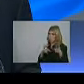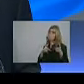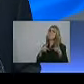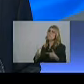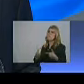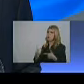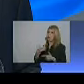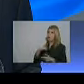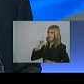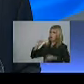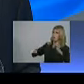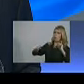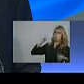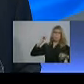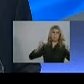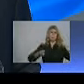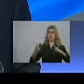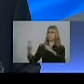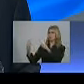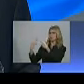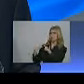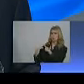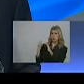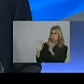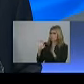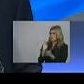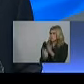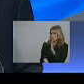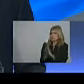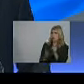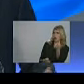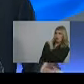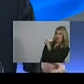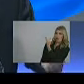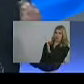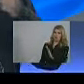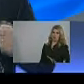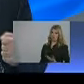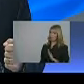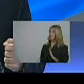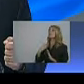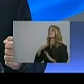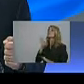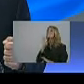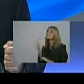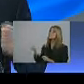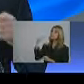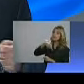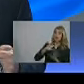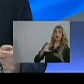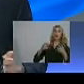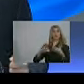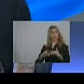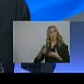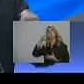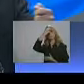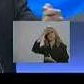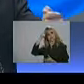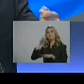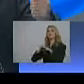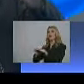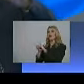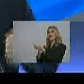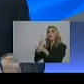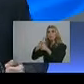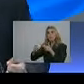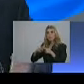não vou delegar essa responsabilidade para o governo do Estado. Eu vou chamar para mim. Como prefeito, eu vou dizer, esse problema